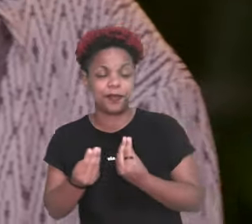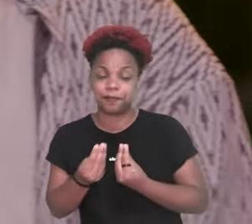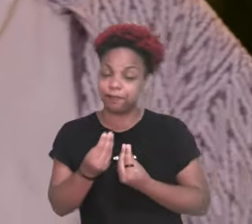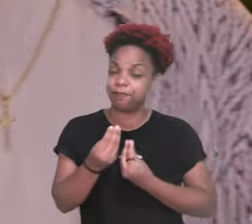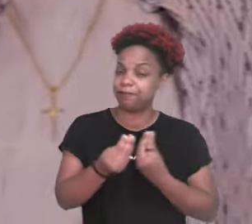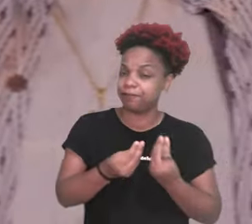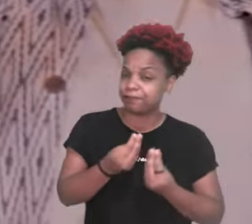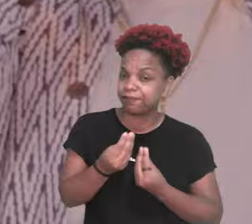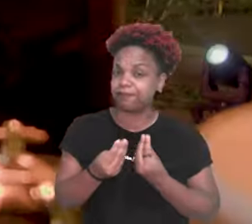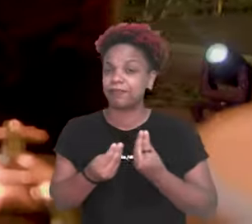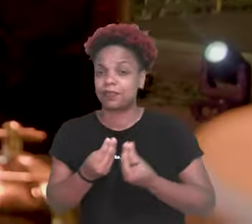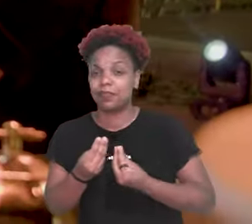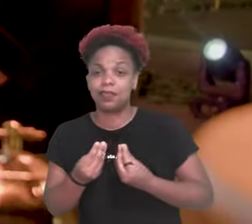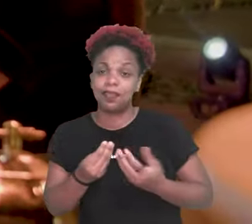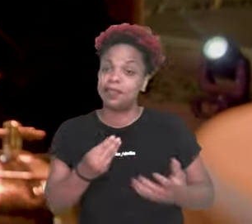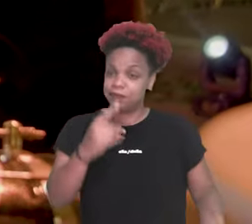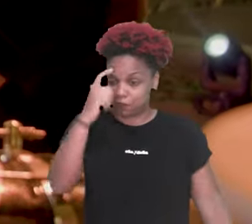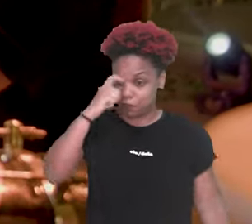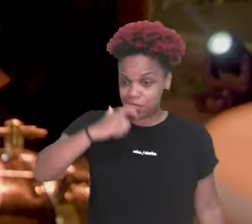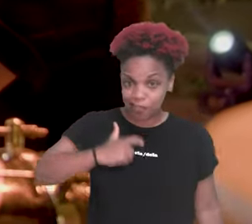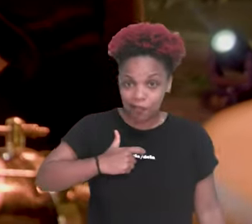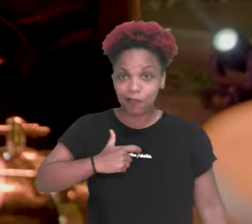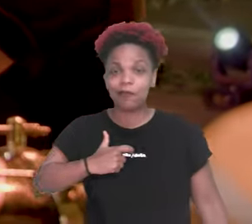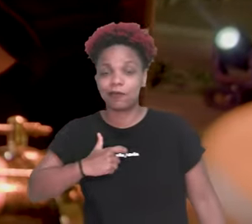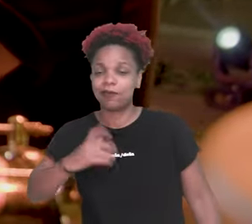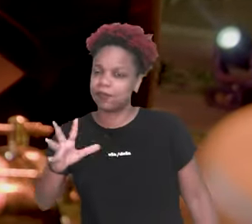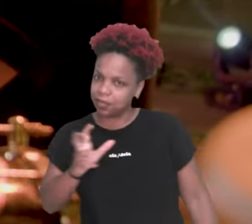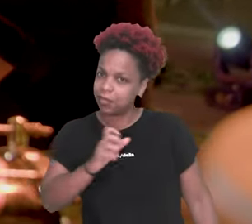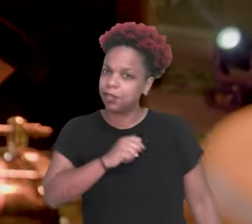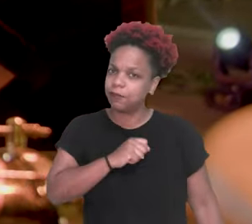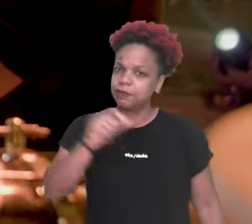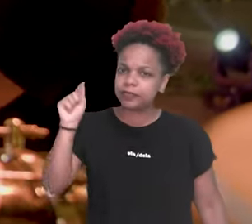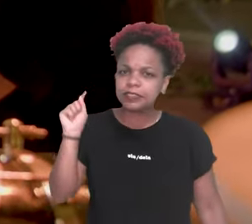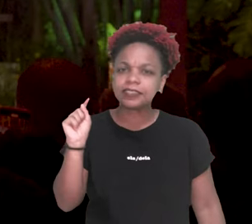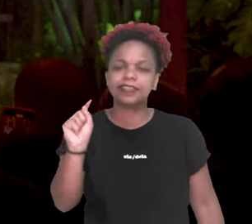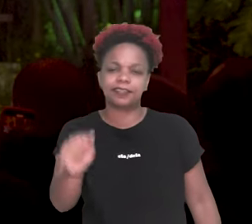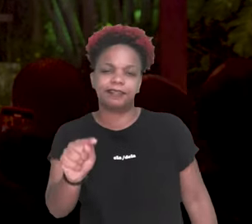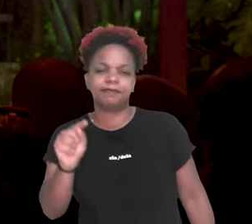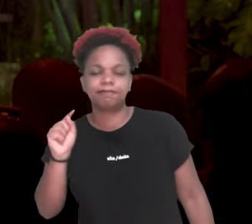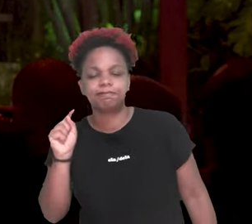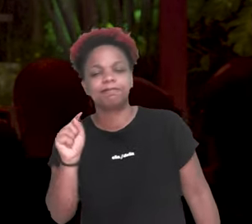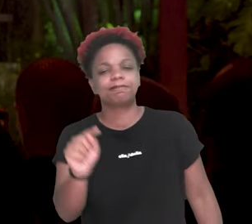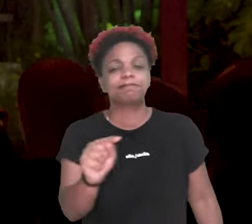ter? Sou eu quem amo você.